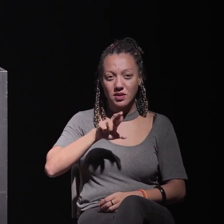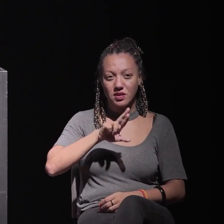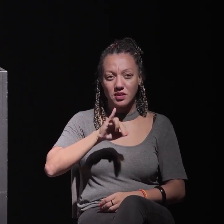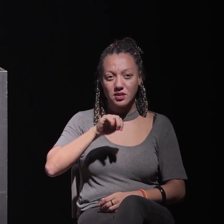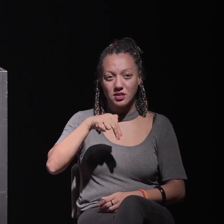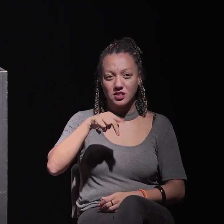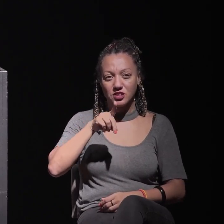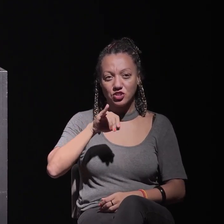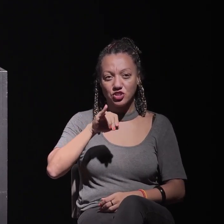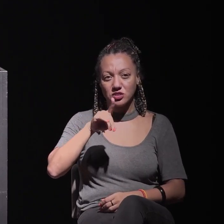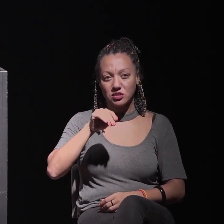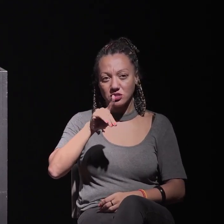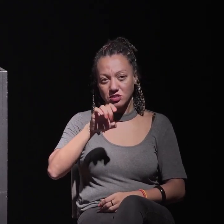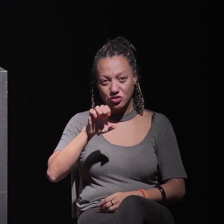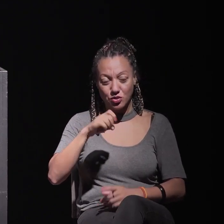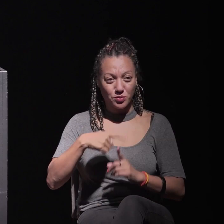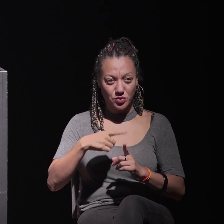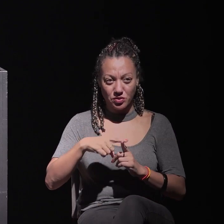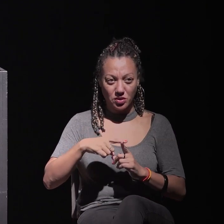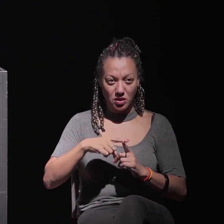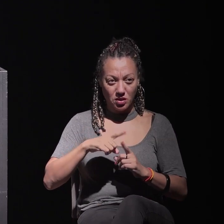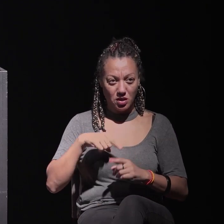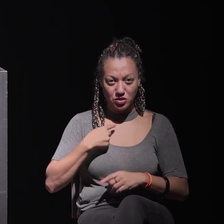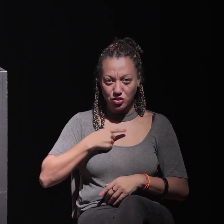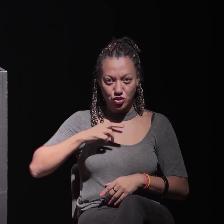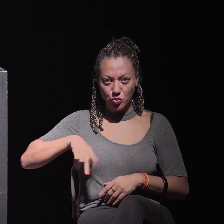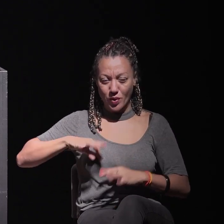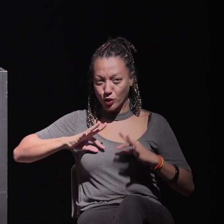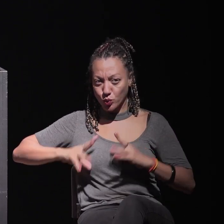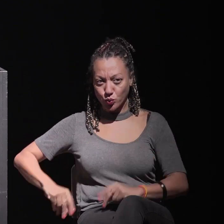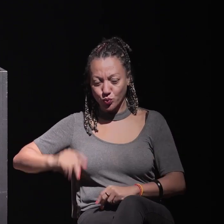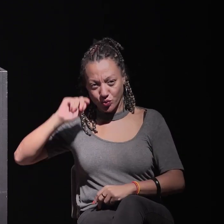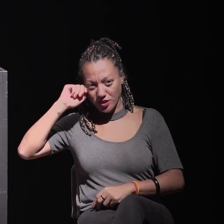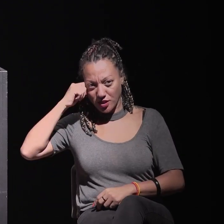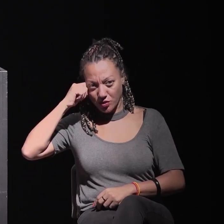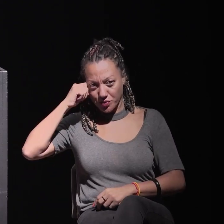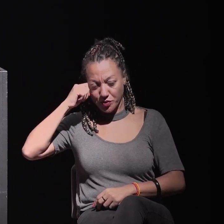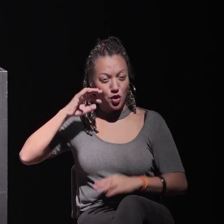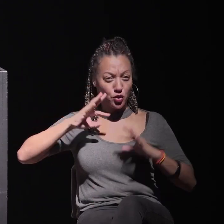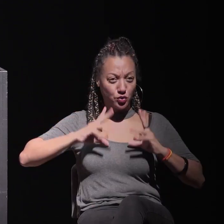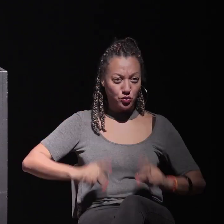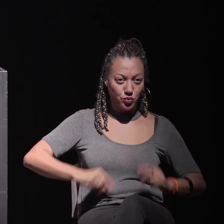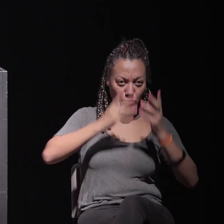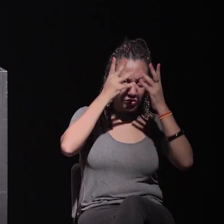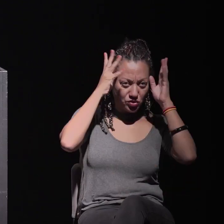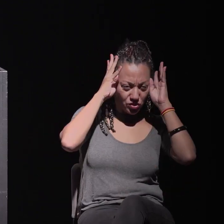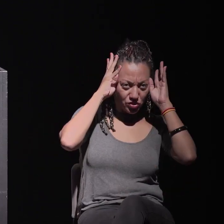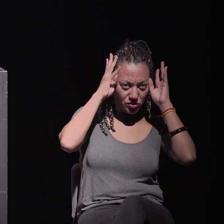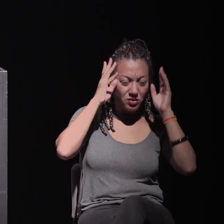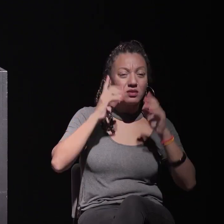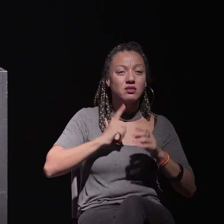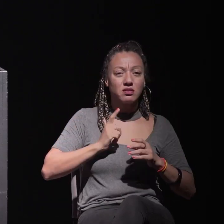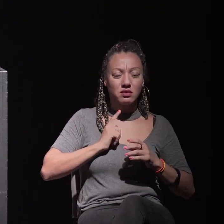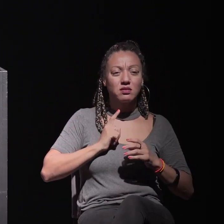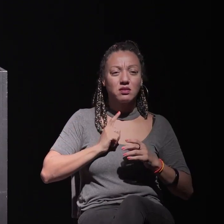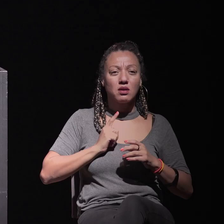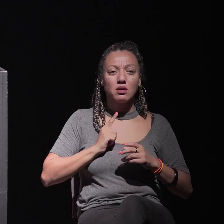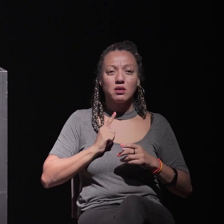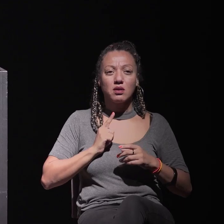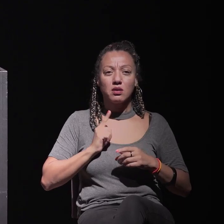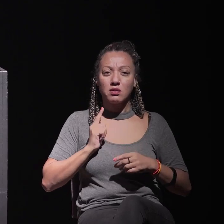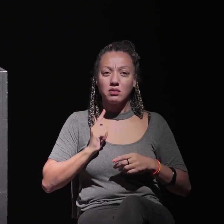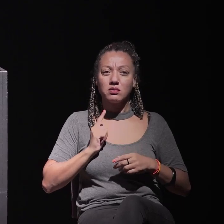afro-amerindidade, porque nós não somos totalmente negros, nós não somos totalmente indígenas, nós temos uma parcela da